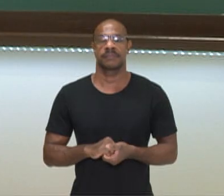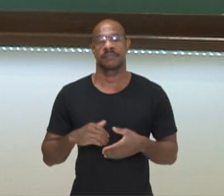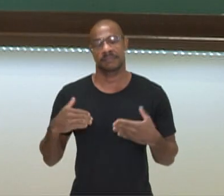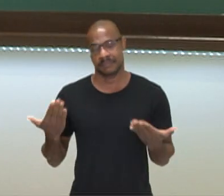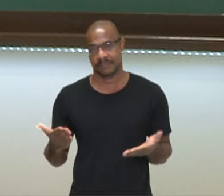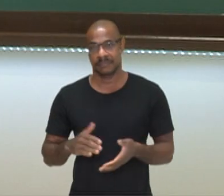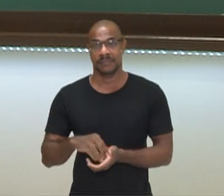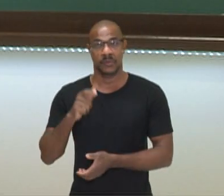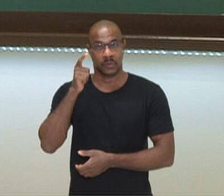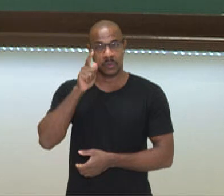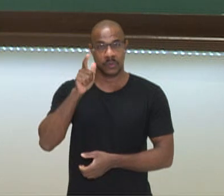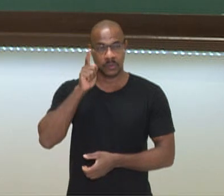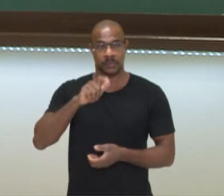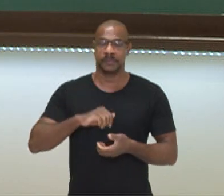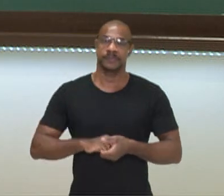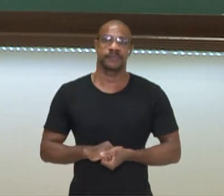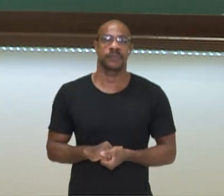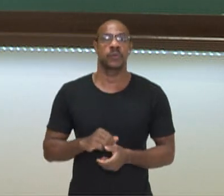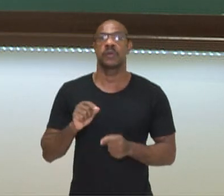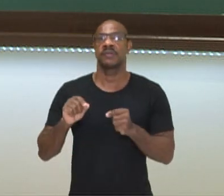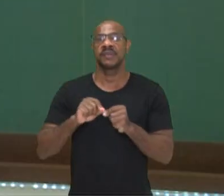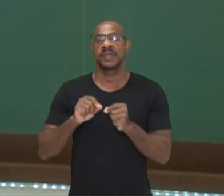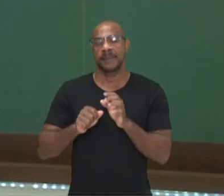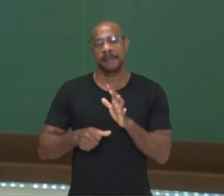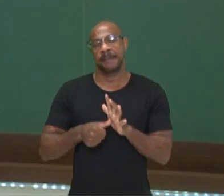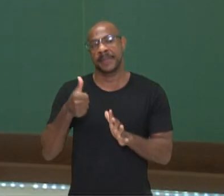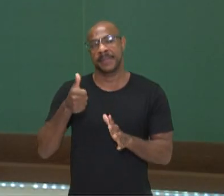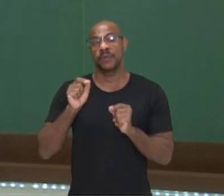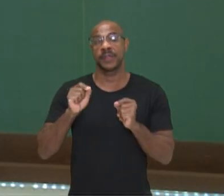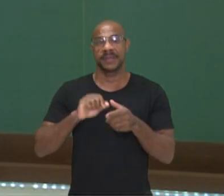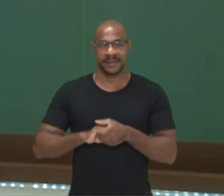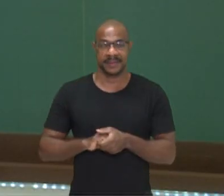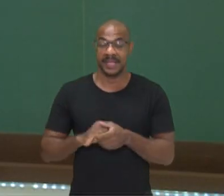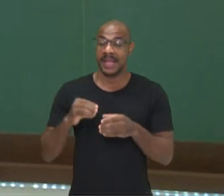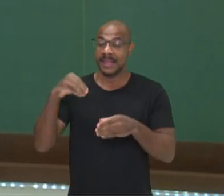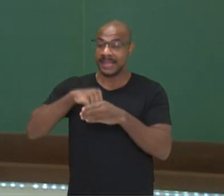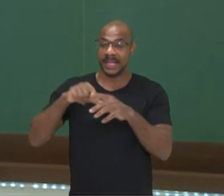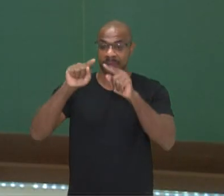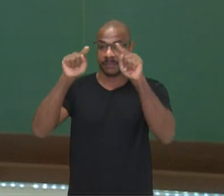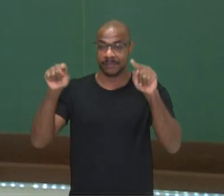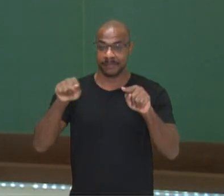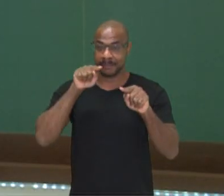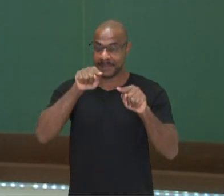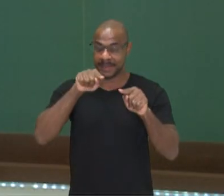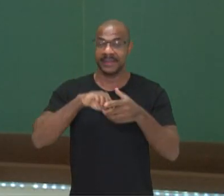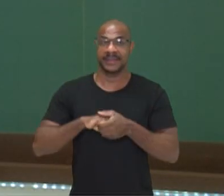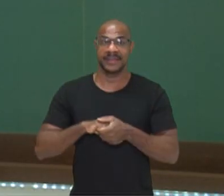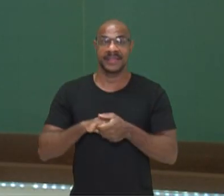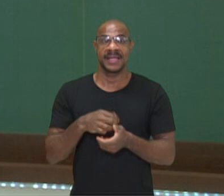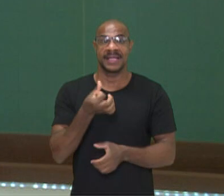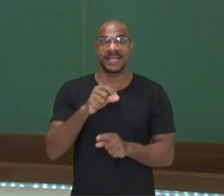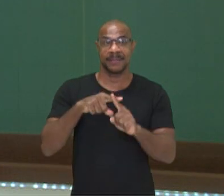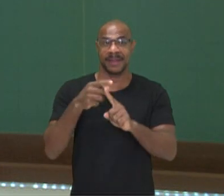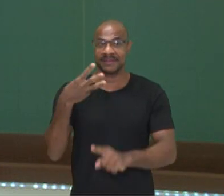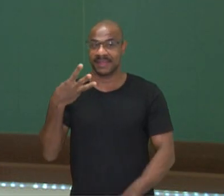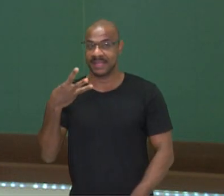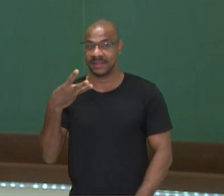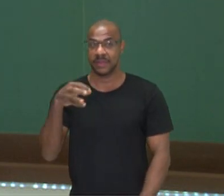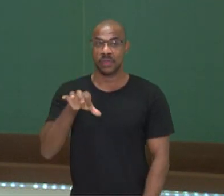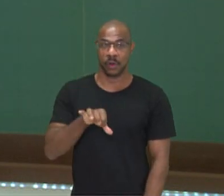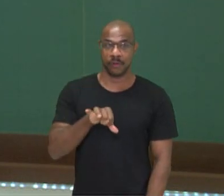E aí, resolveram? O que eu vou resolver primeiro? O que está dentro do parênteses. 6 mais 3,